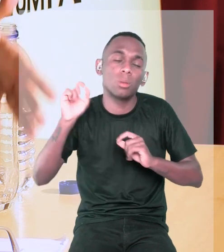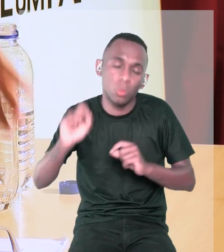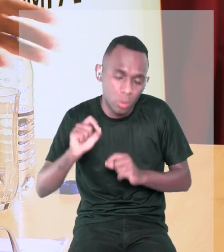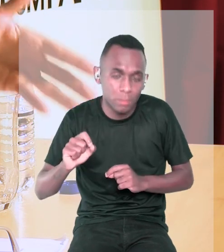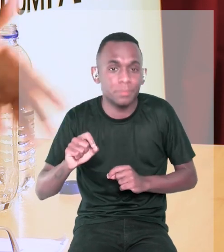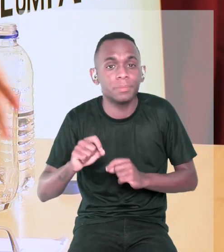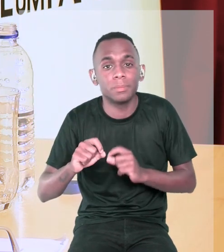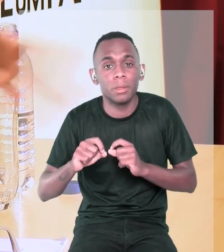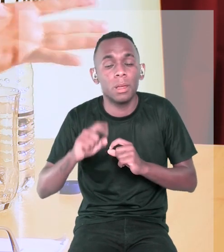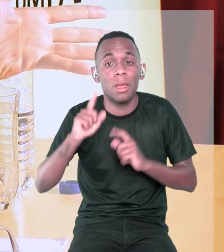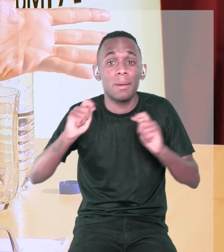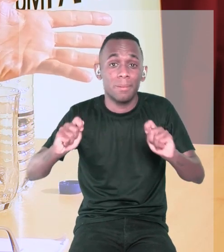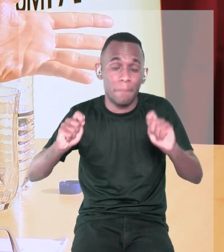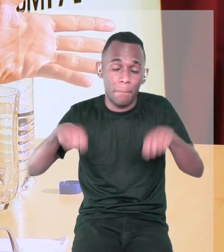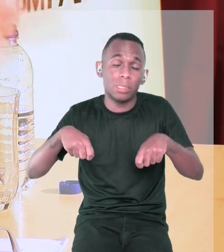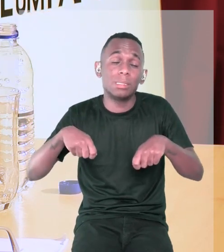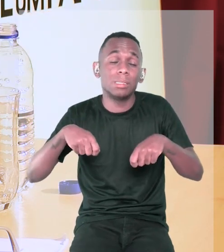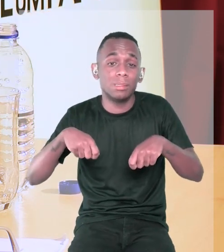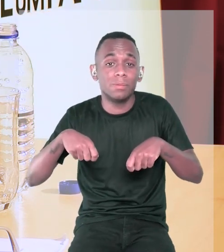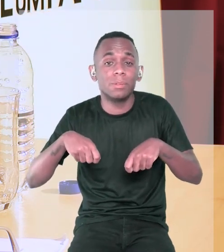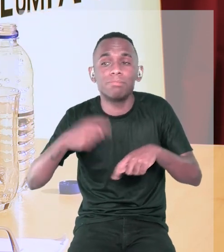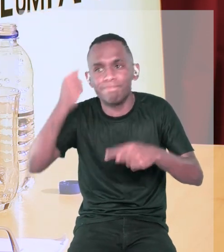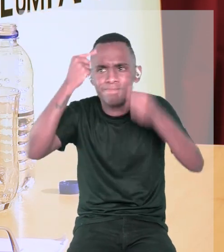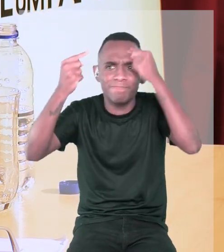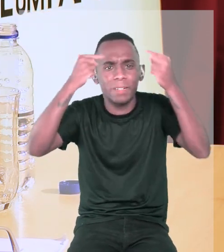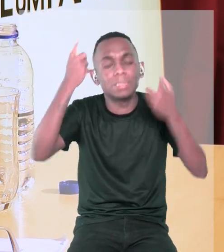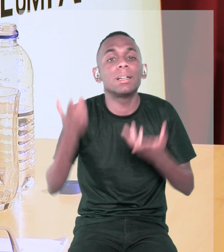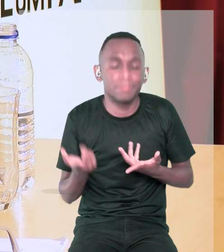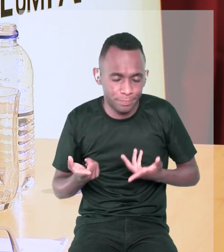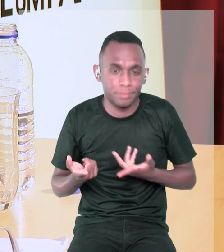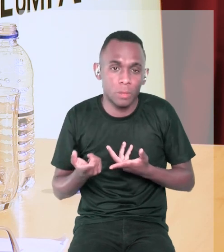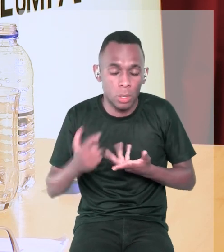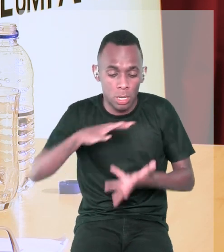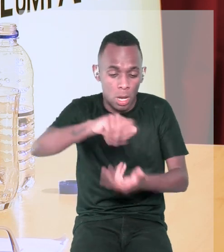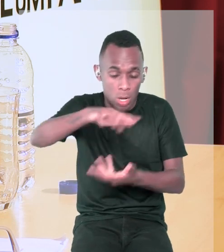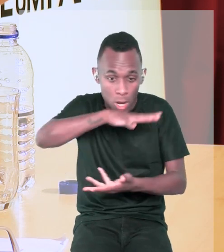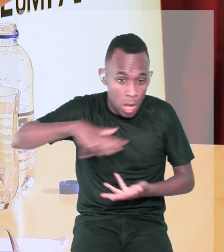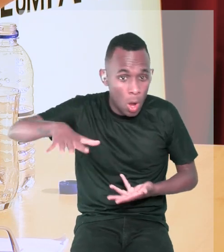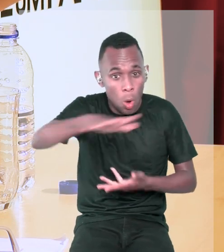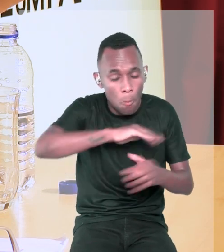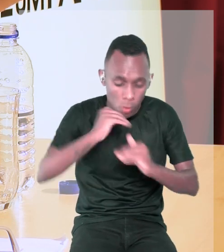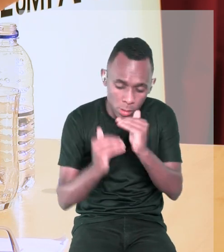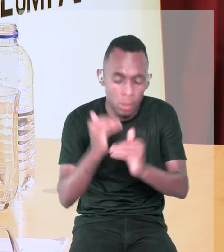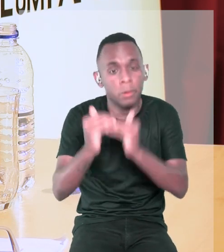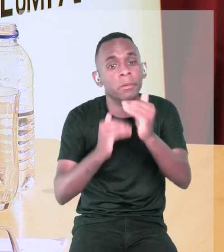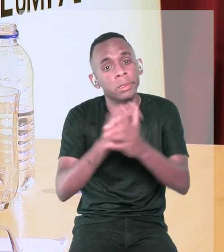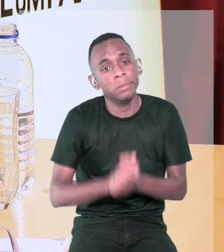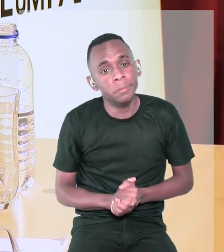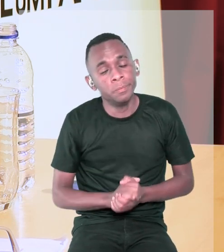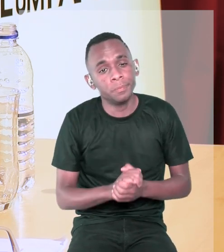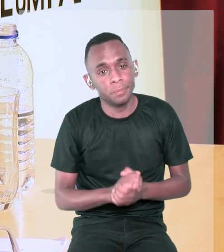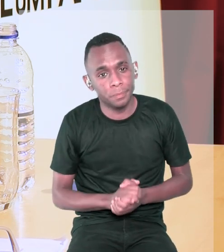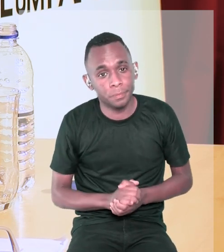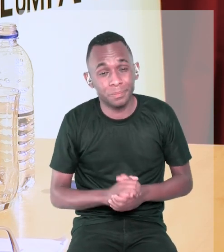habitar o mundo que está se constituindo. Mas eu não acho que seja assim. Aí voltando à sua pergunta